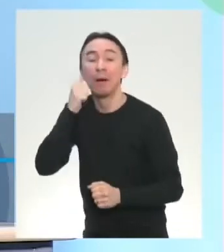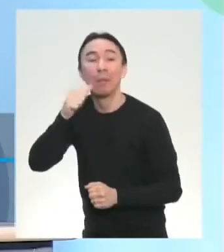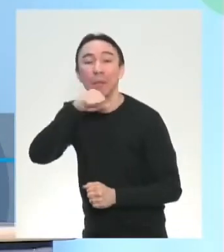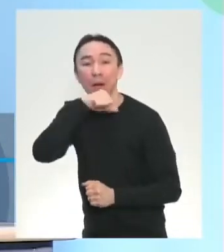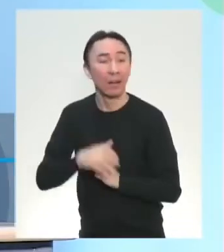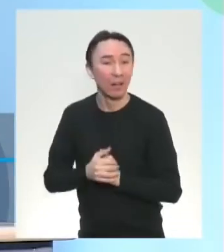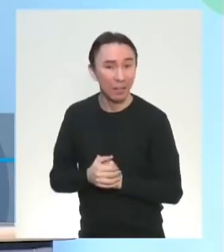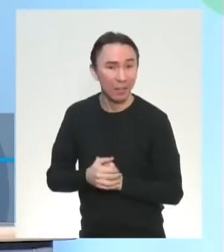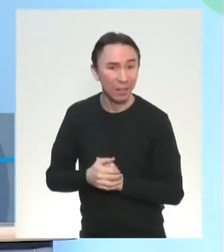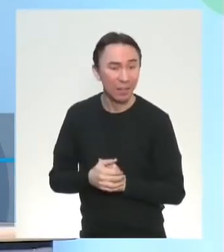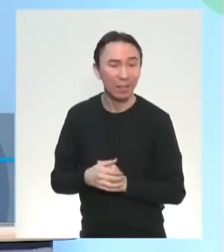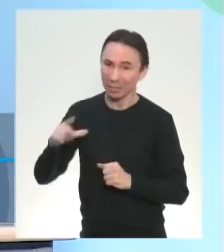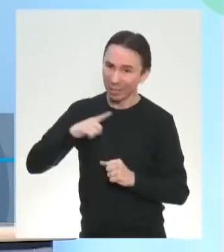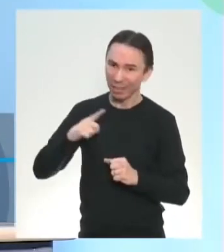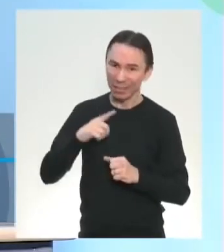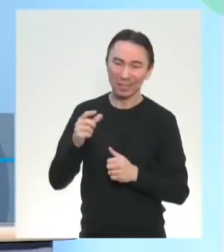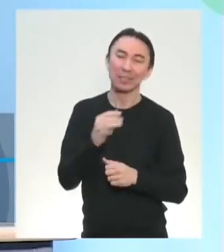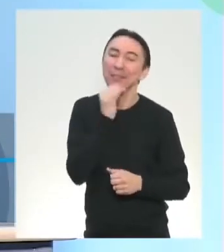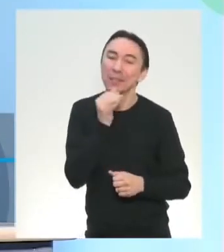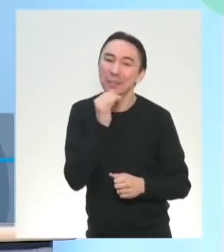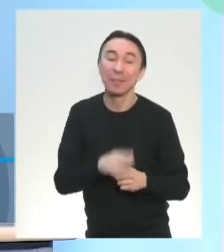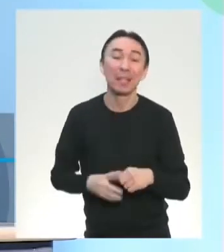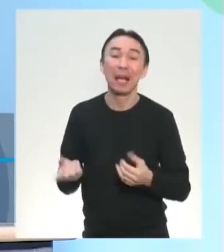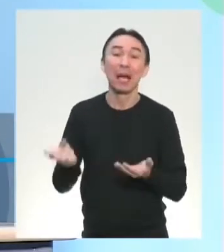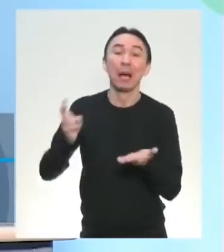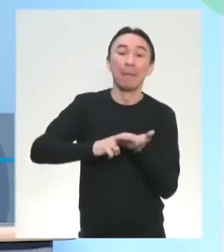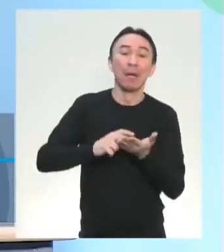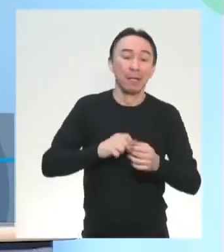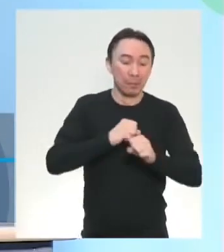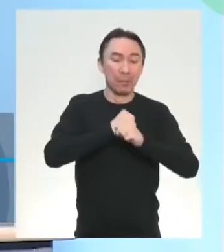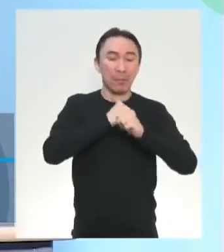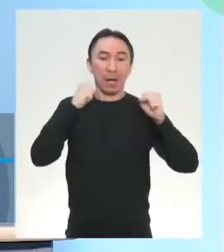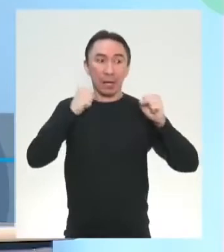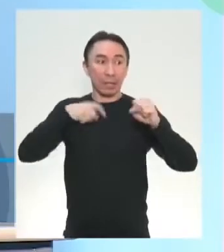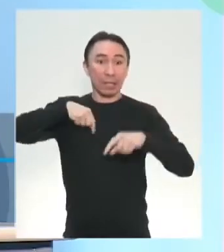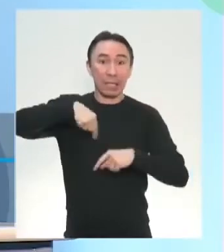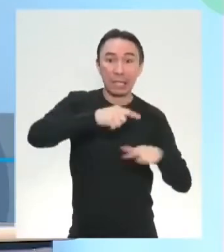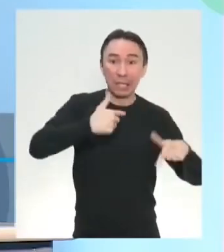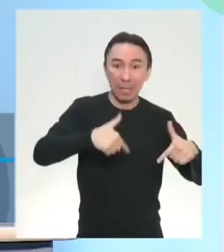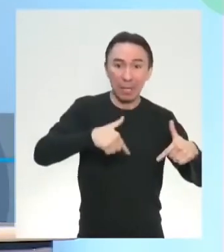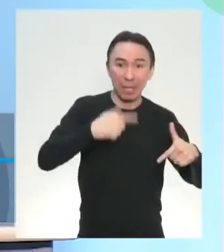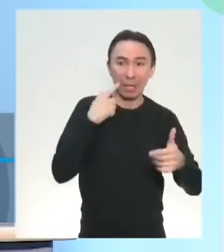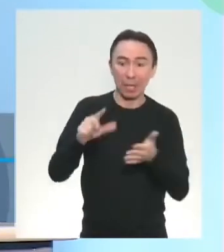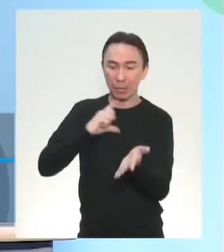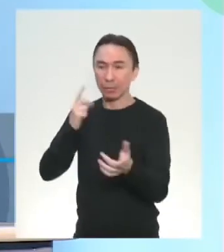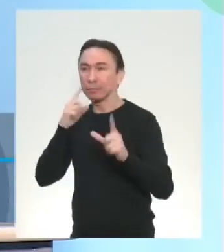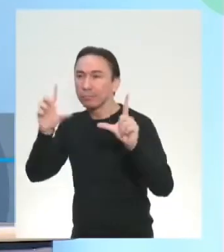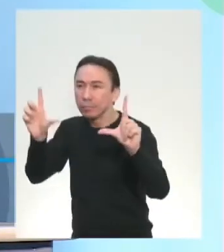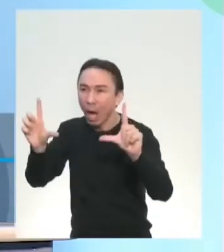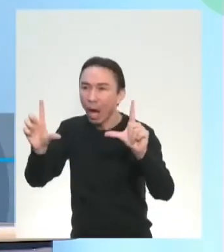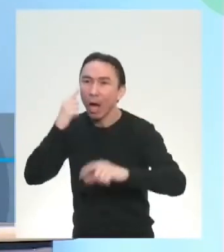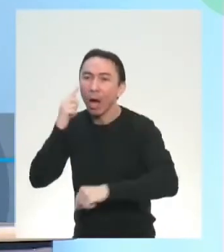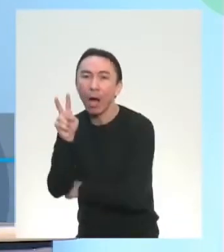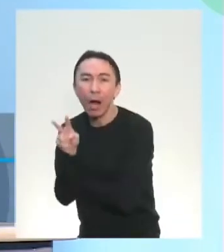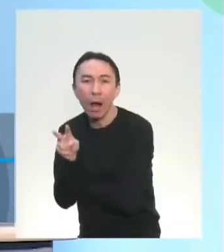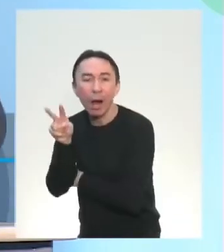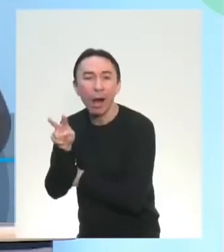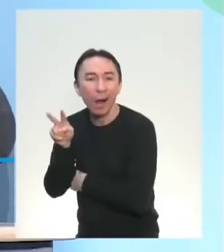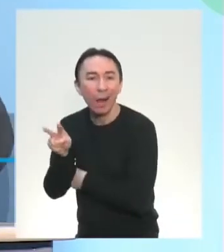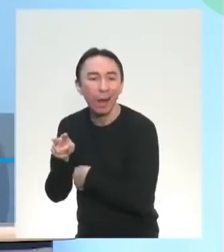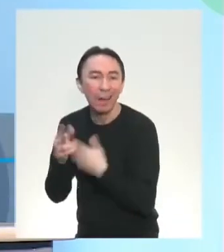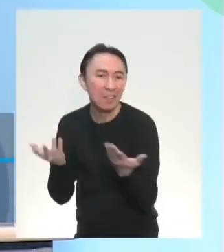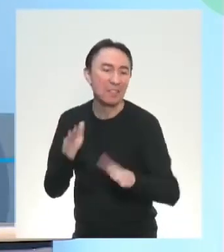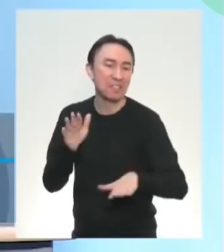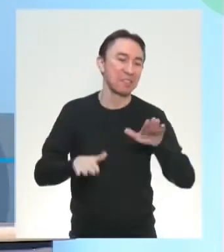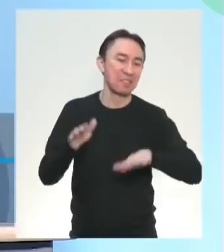no outro dia bem cedinho para ir trabalhar. E, muitas vezes, a gente vê uma previsão ali que pode ser que